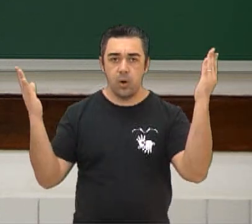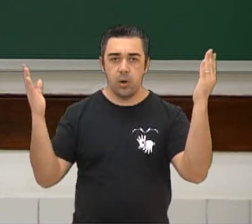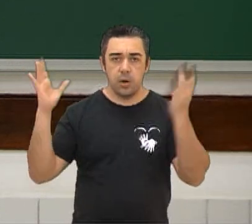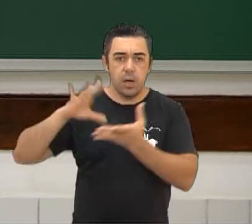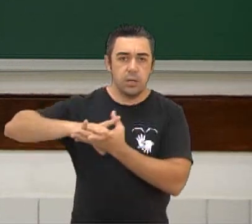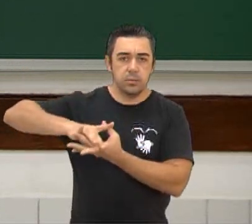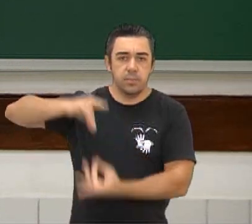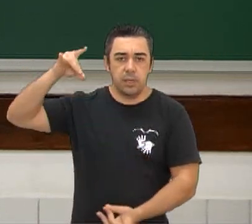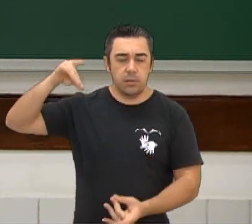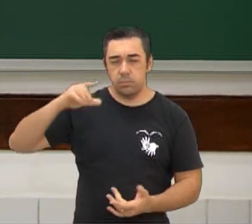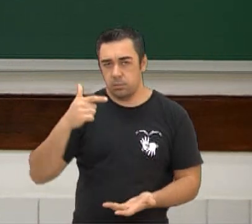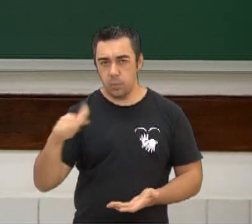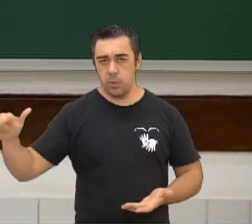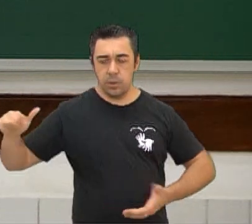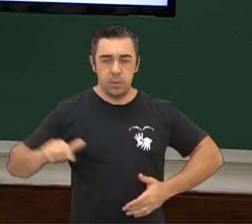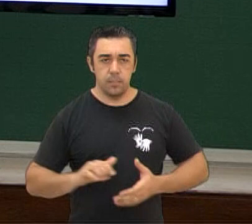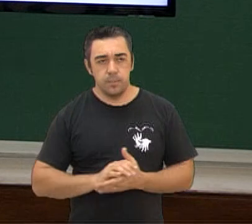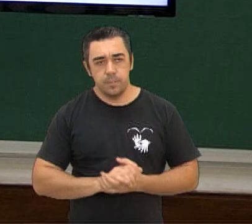matéria.